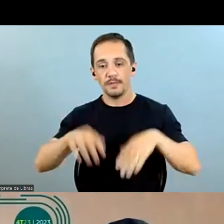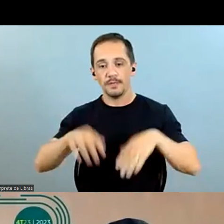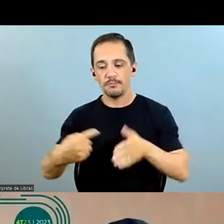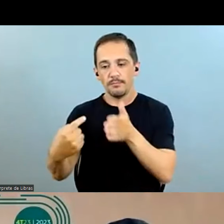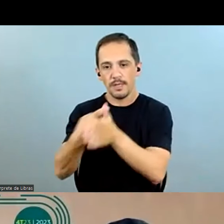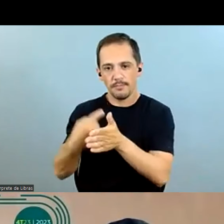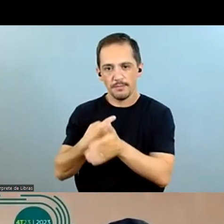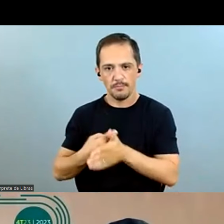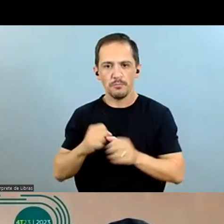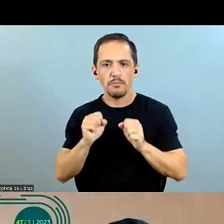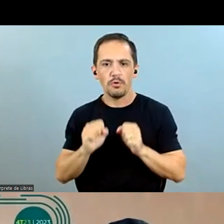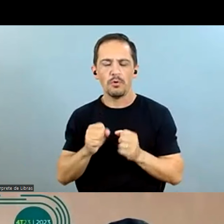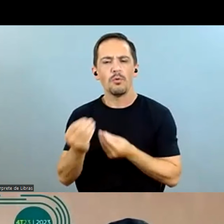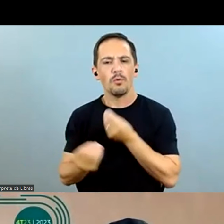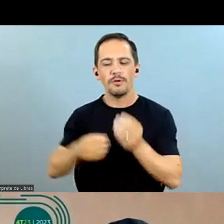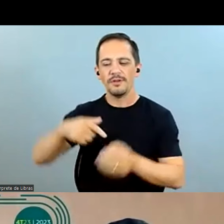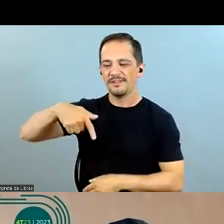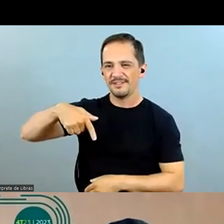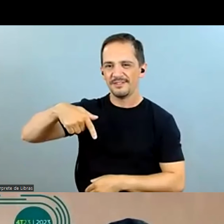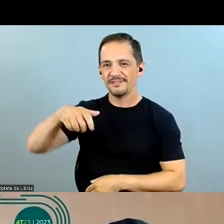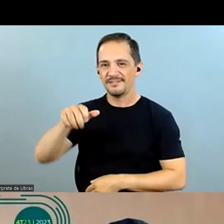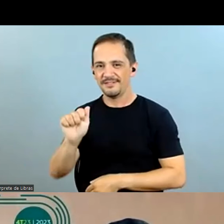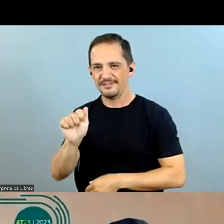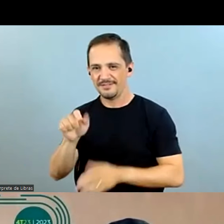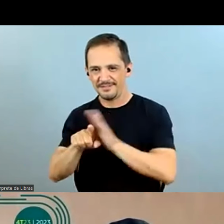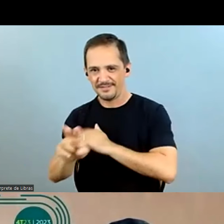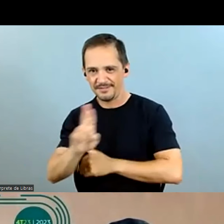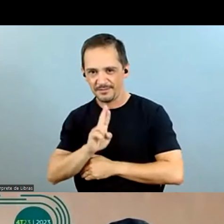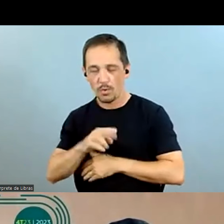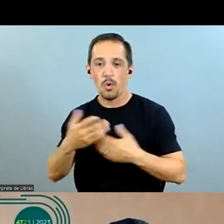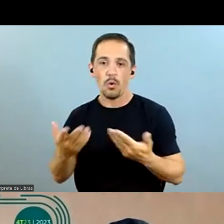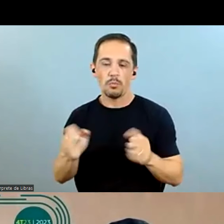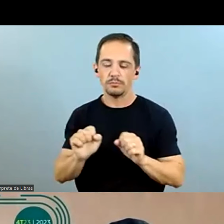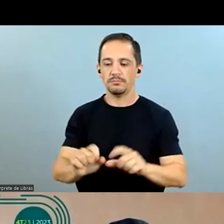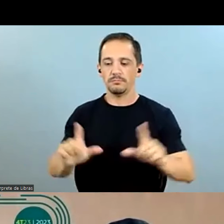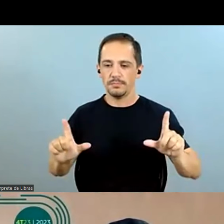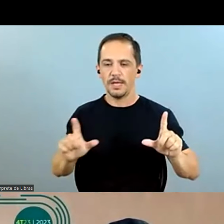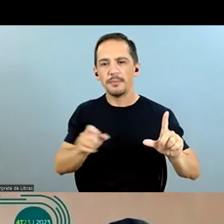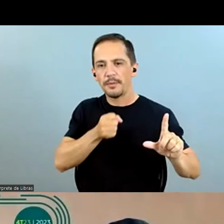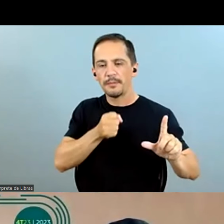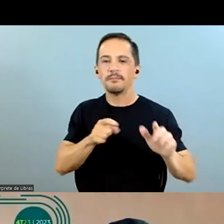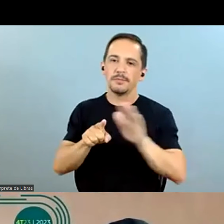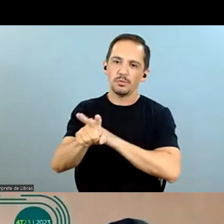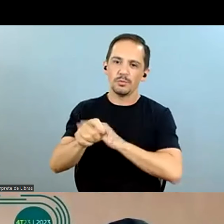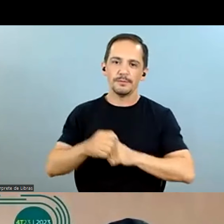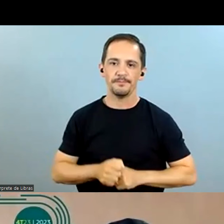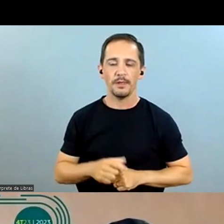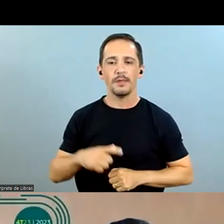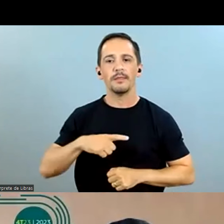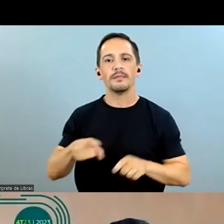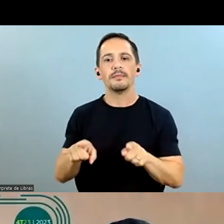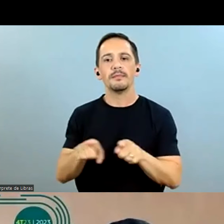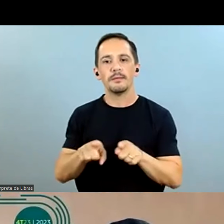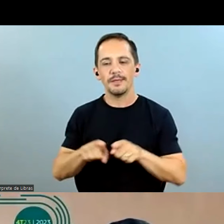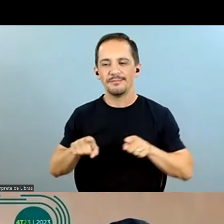realizadas pelo q&a pelo chat ou abrimos o microfone A reunião está sendo disponibilizada a tradução simultânea para o